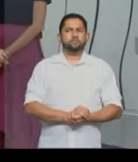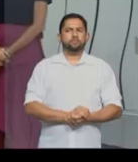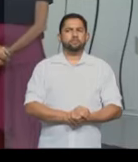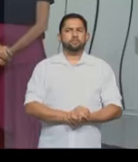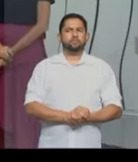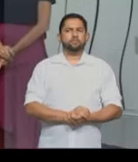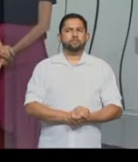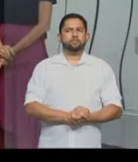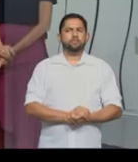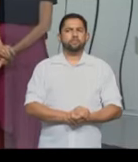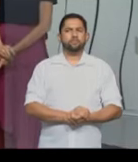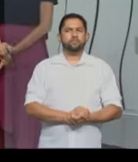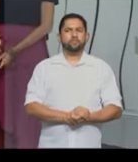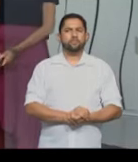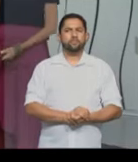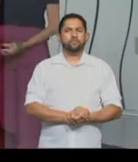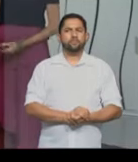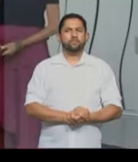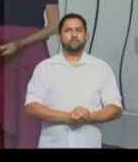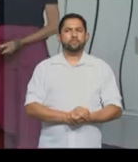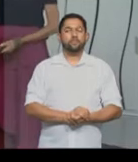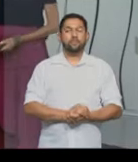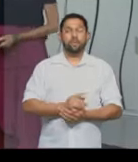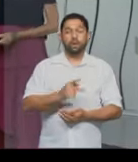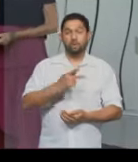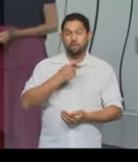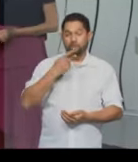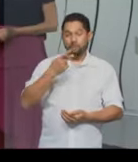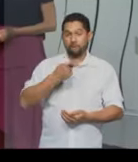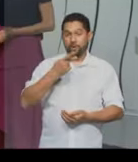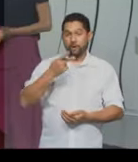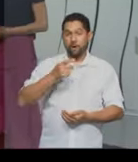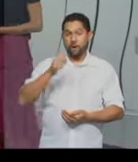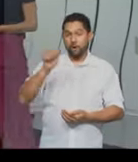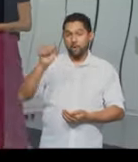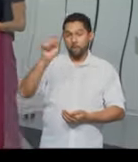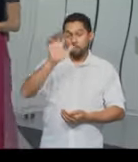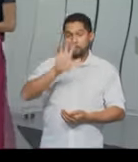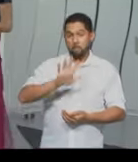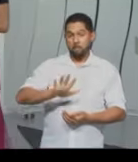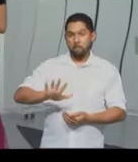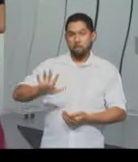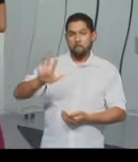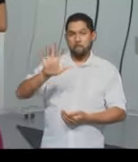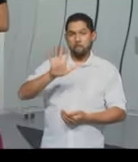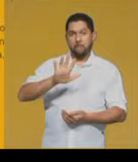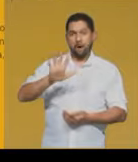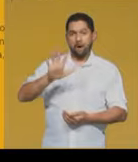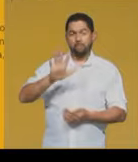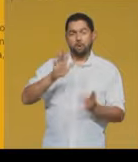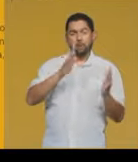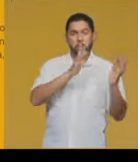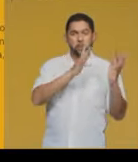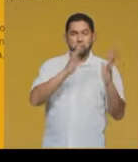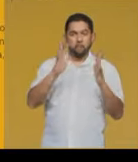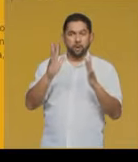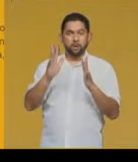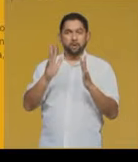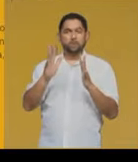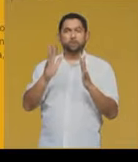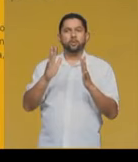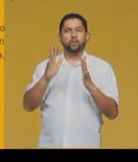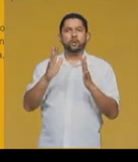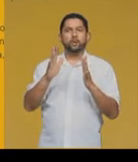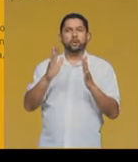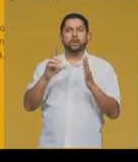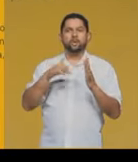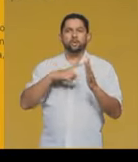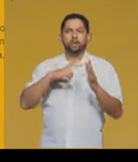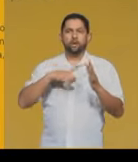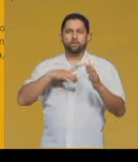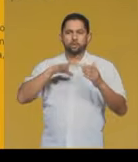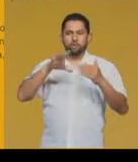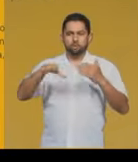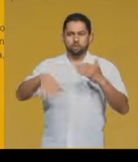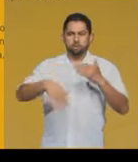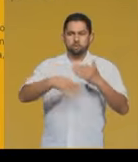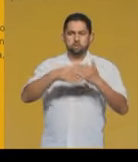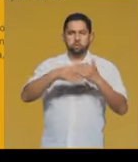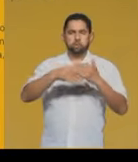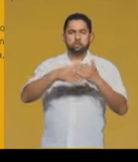Afirmar que a cartografia da época moderna integrou o processo de invenção da América por parte dos